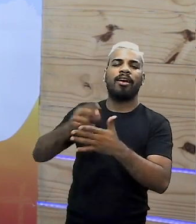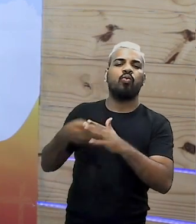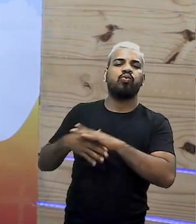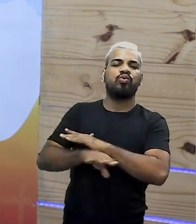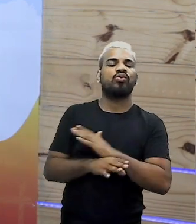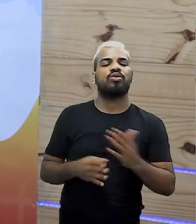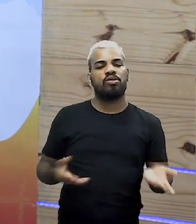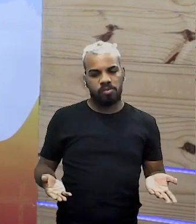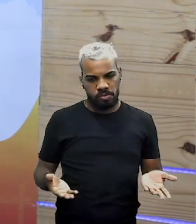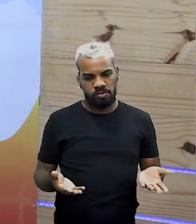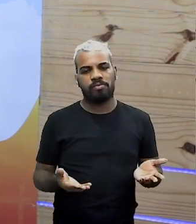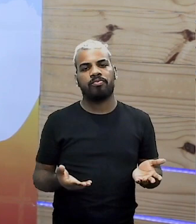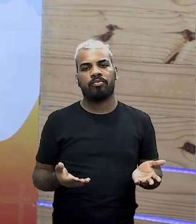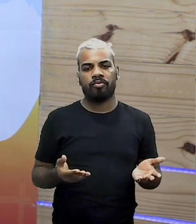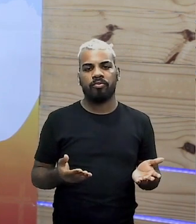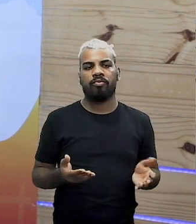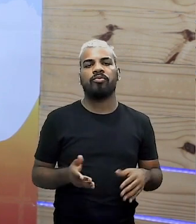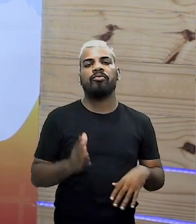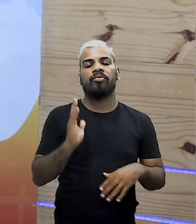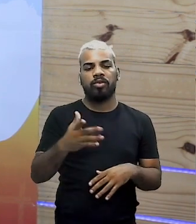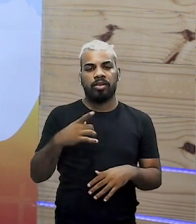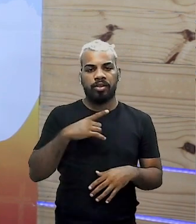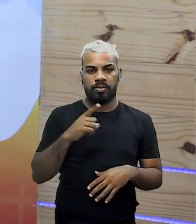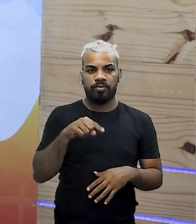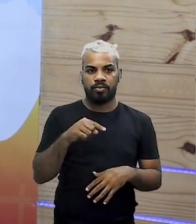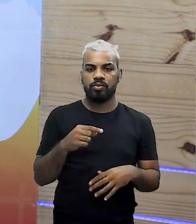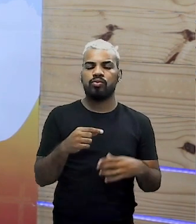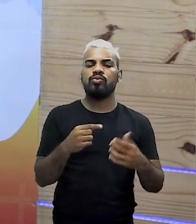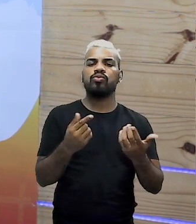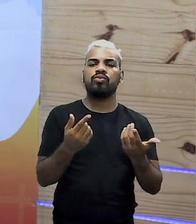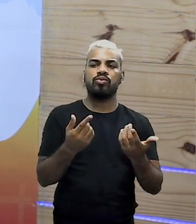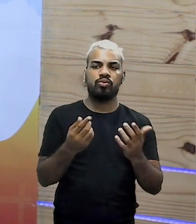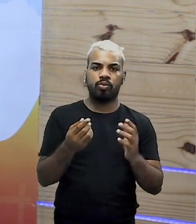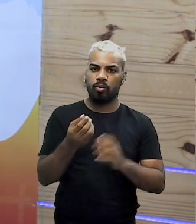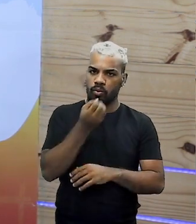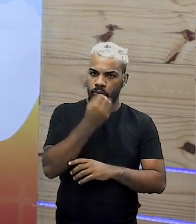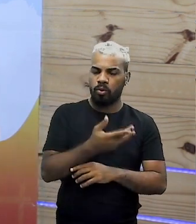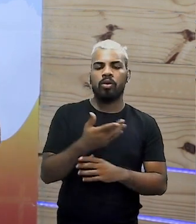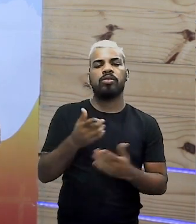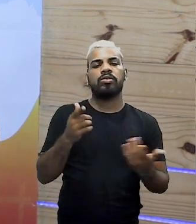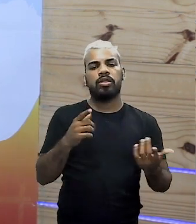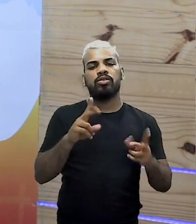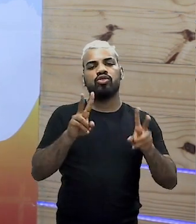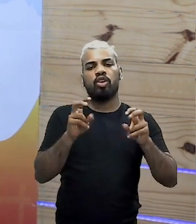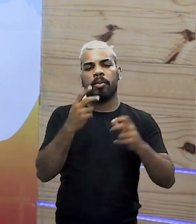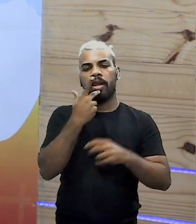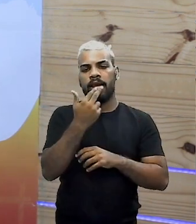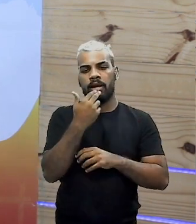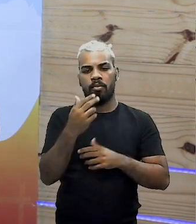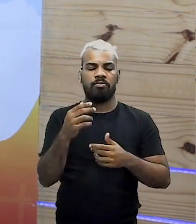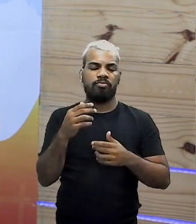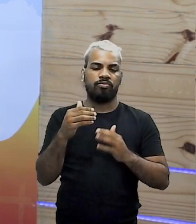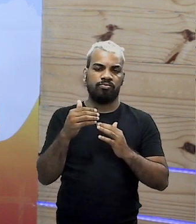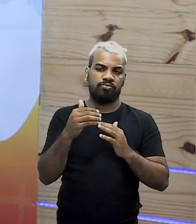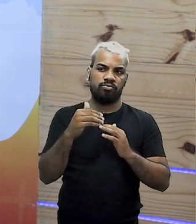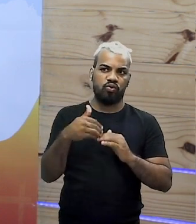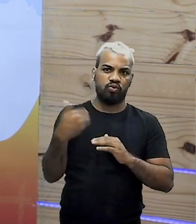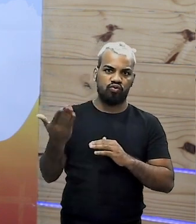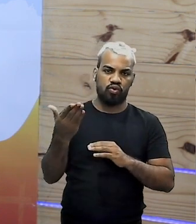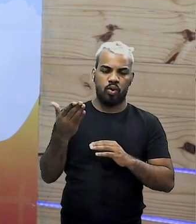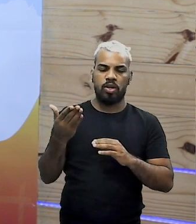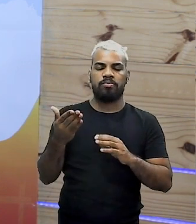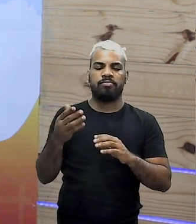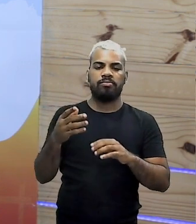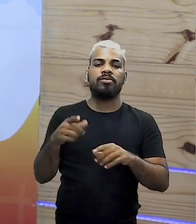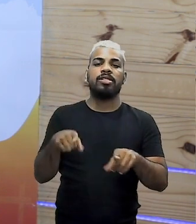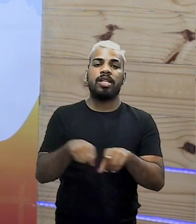mata a questão e garante ali aquele ponto, gabaritando as questões de língua estrangeira e aumentando ainda mais a sua